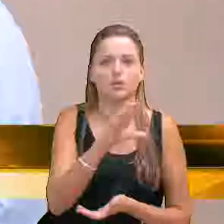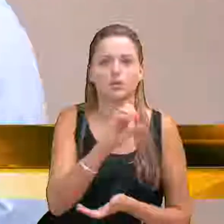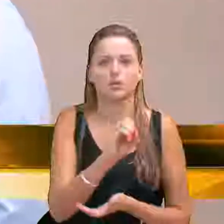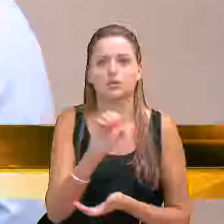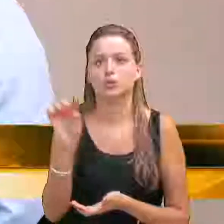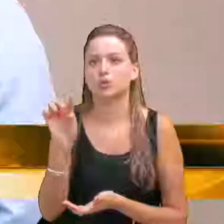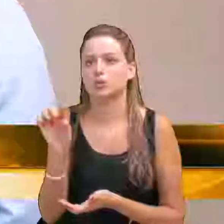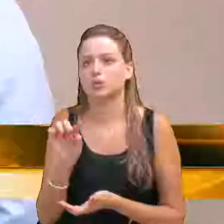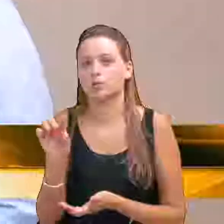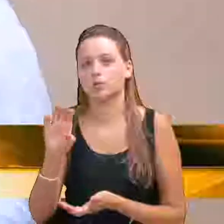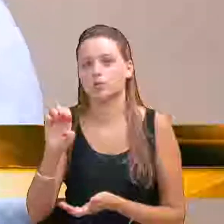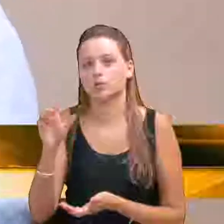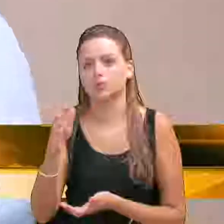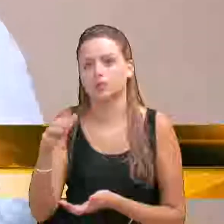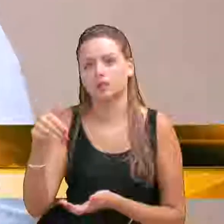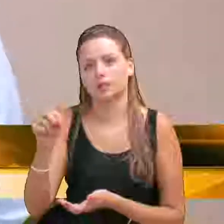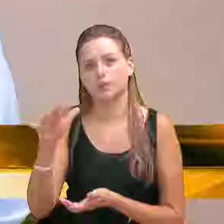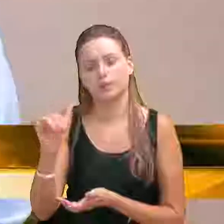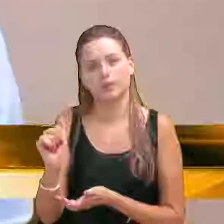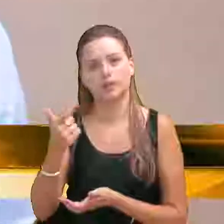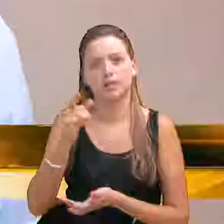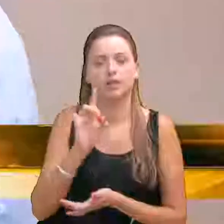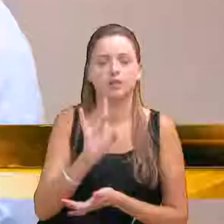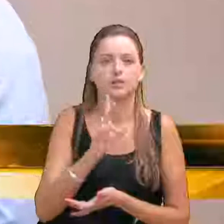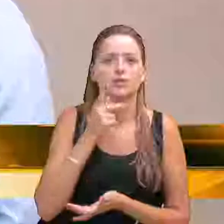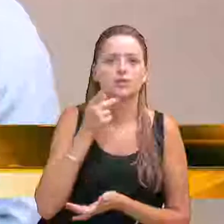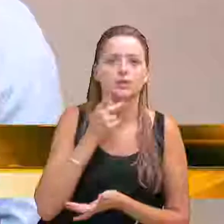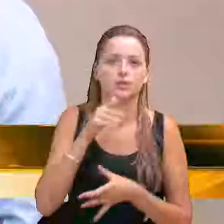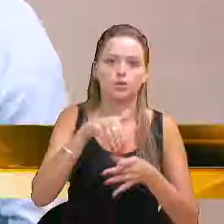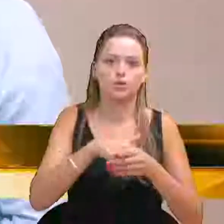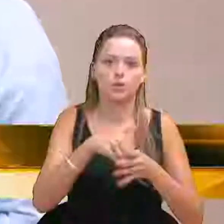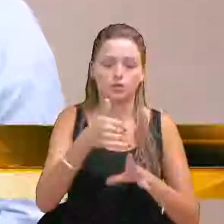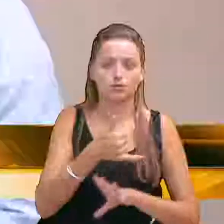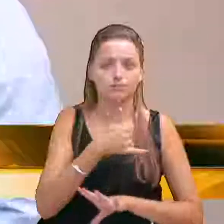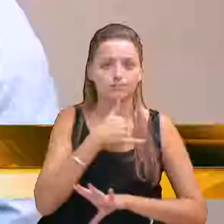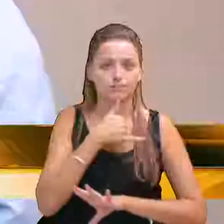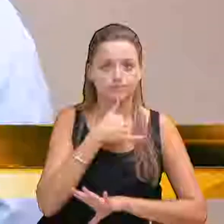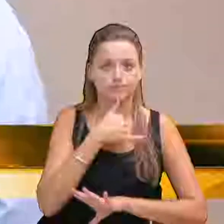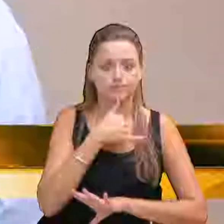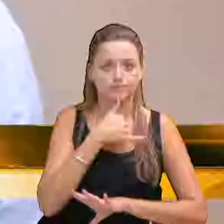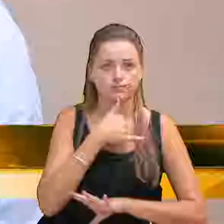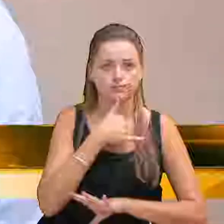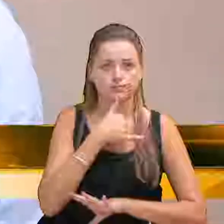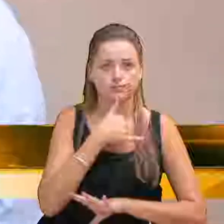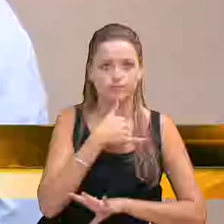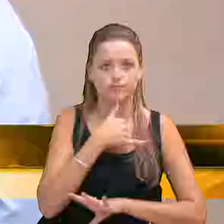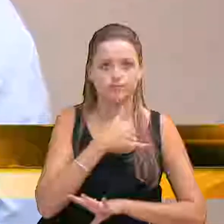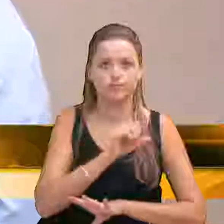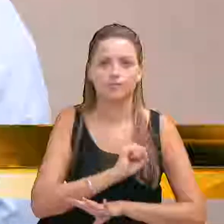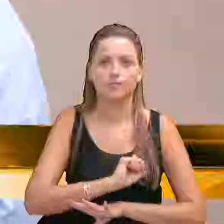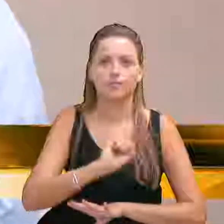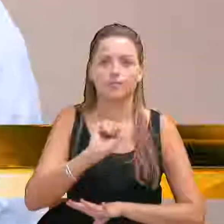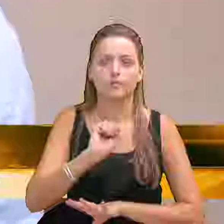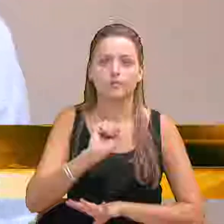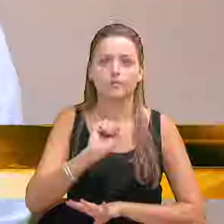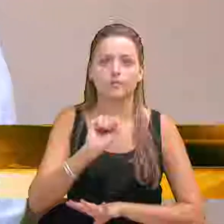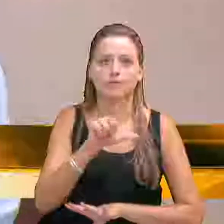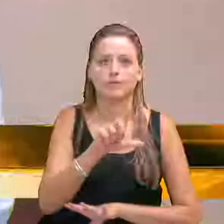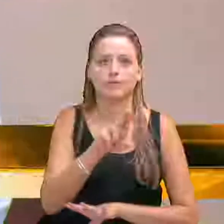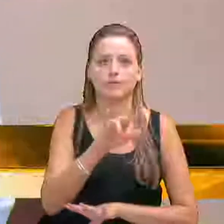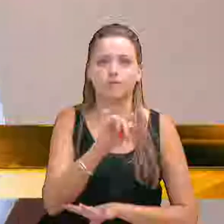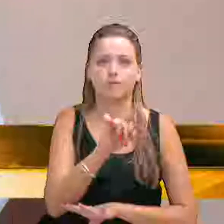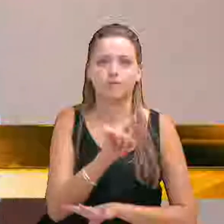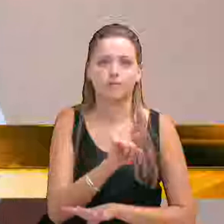Zé Maria, né? Então, deixar esse registro do voto de pesar ao senhor Luiz, né?